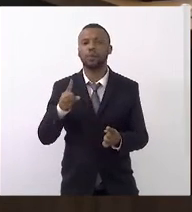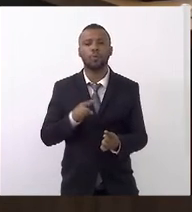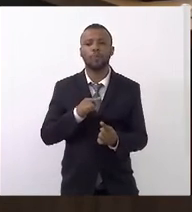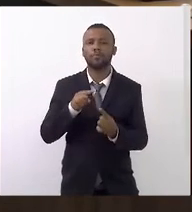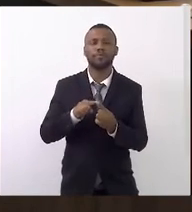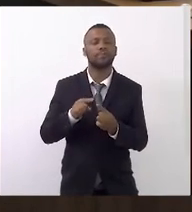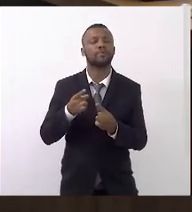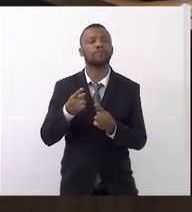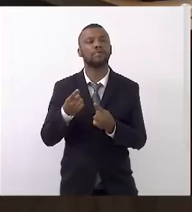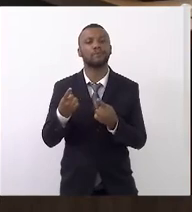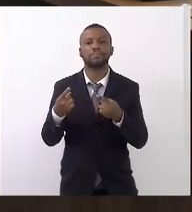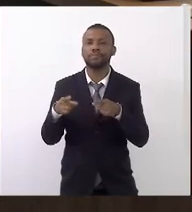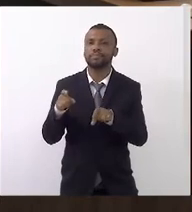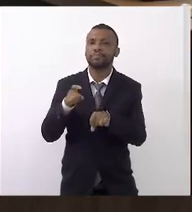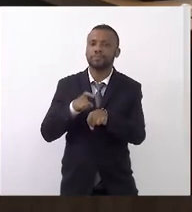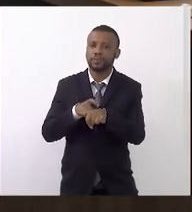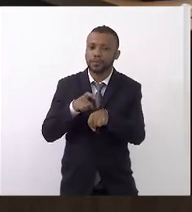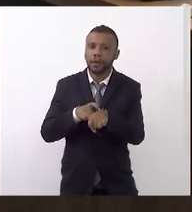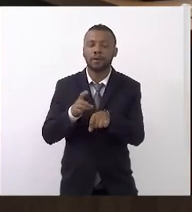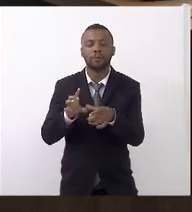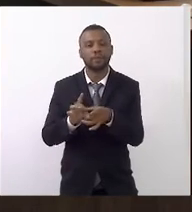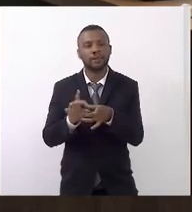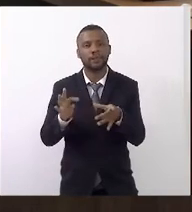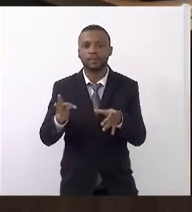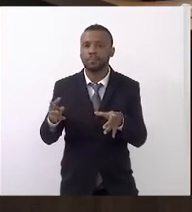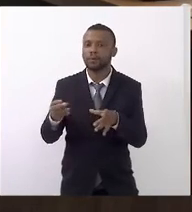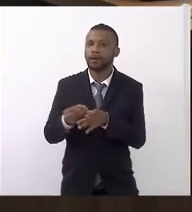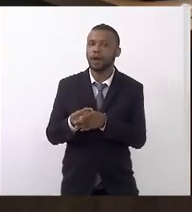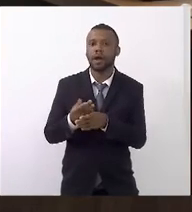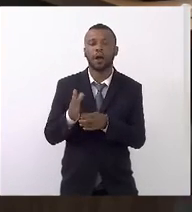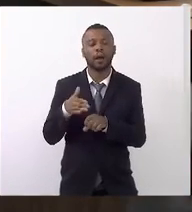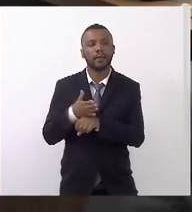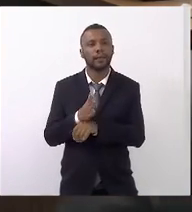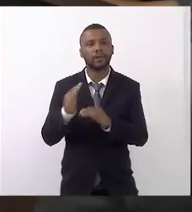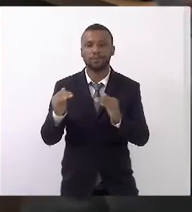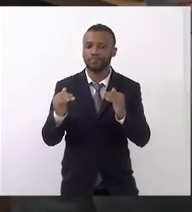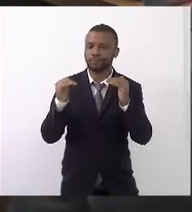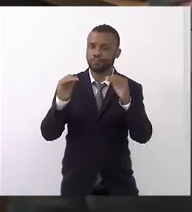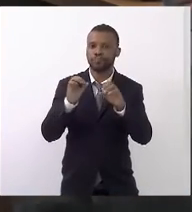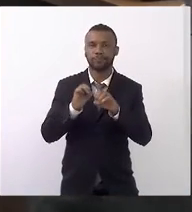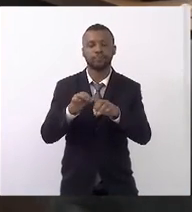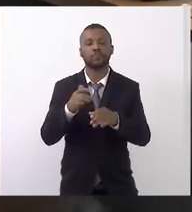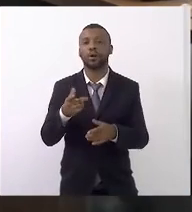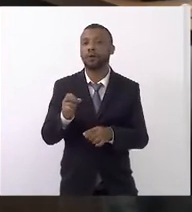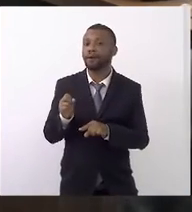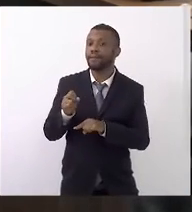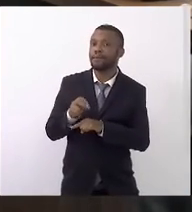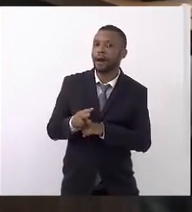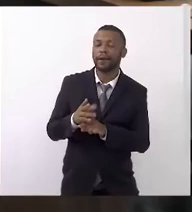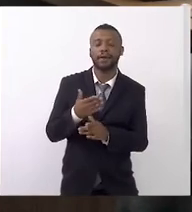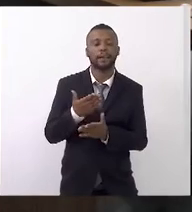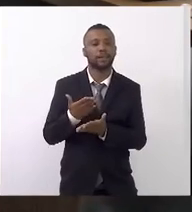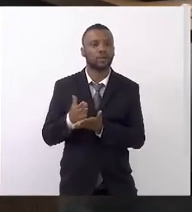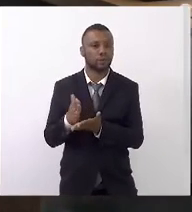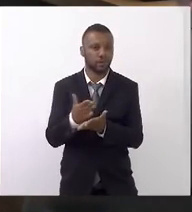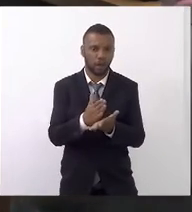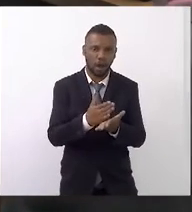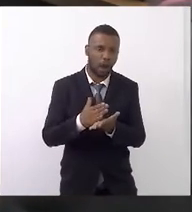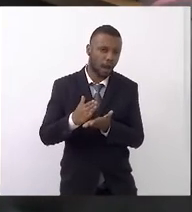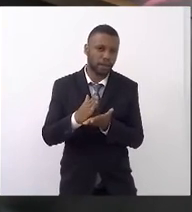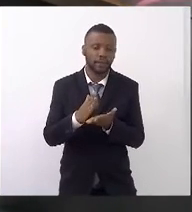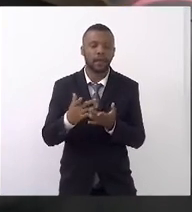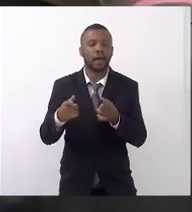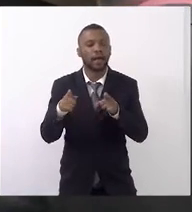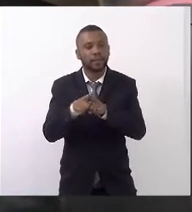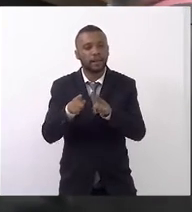mesmo tempo, que democratizar o acesso ao ensino superior com a ocupação de vagas ociosas, também dar